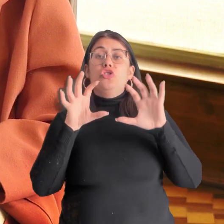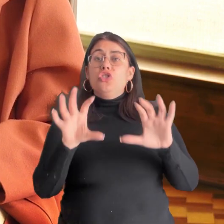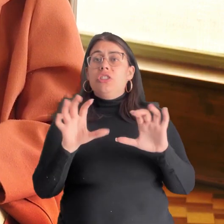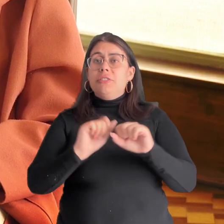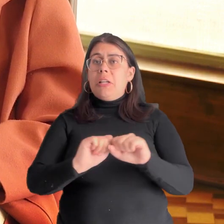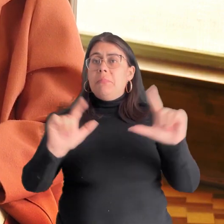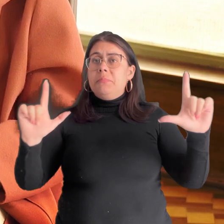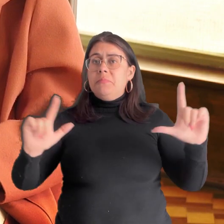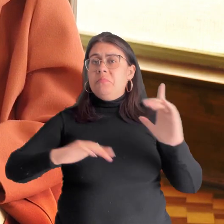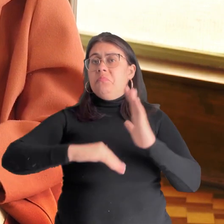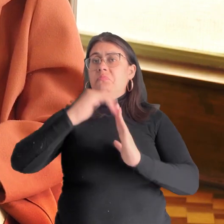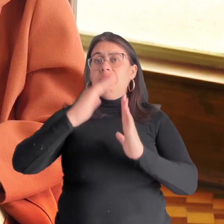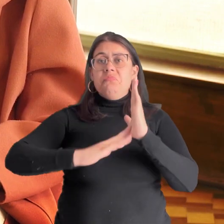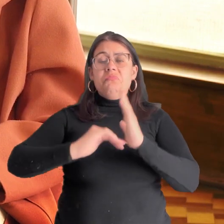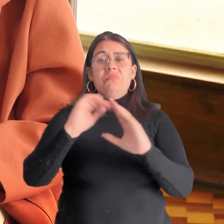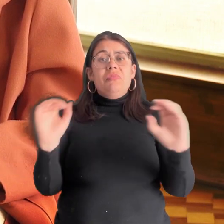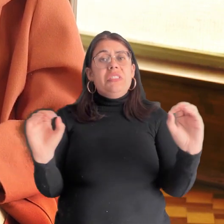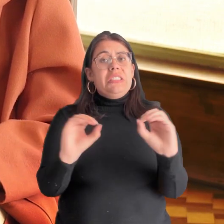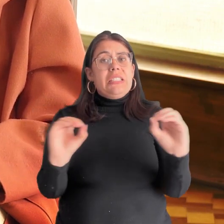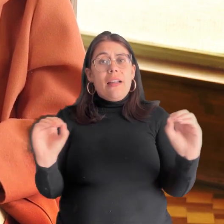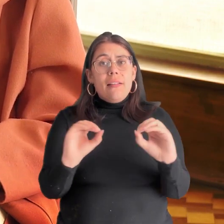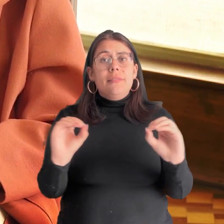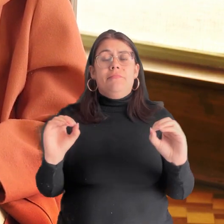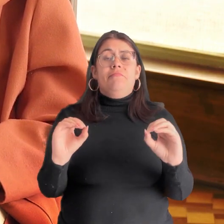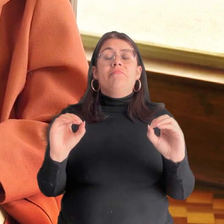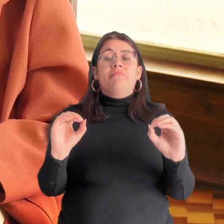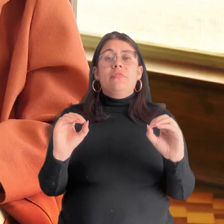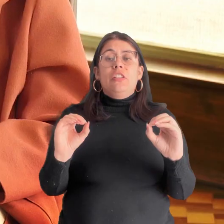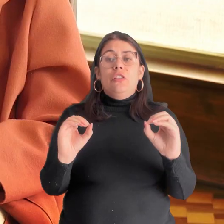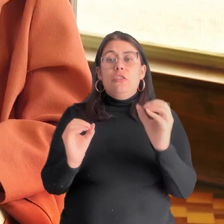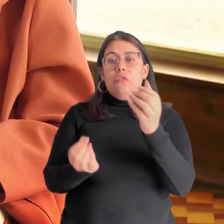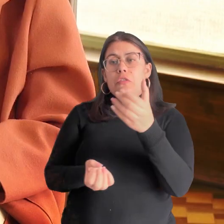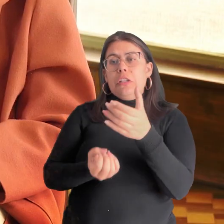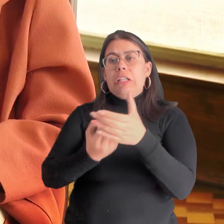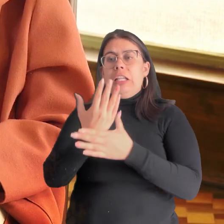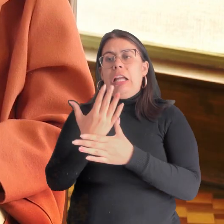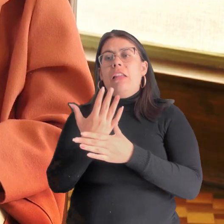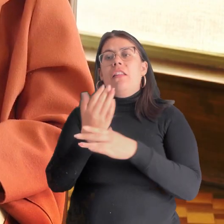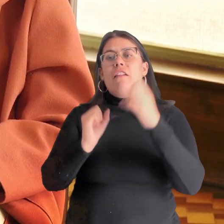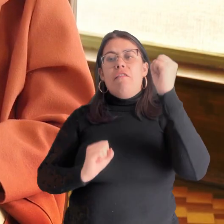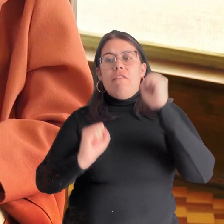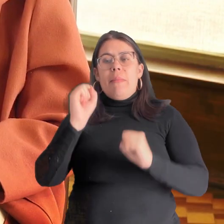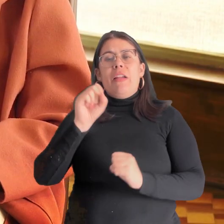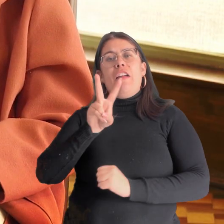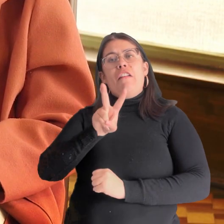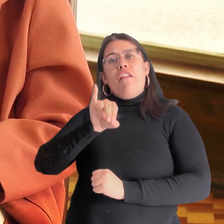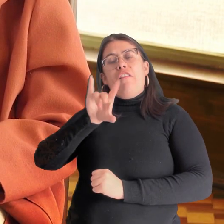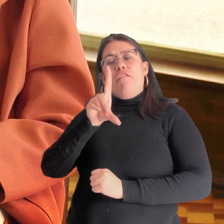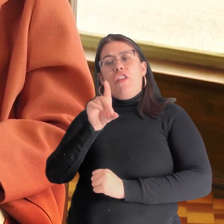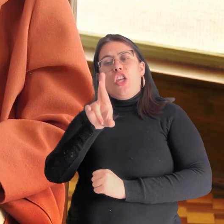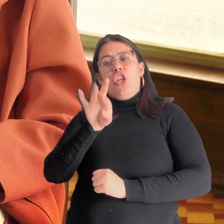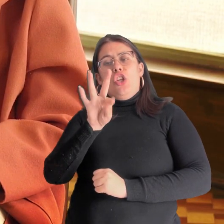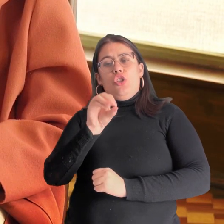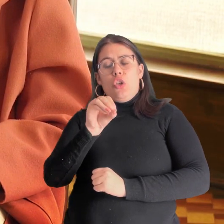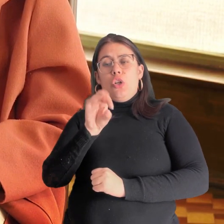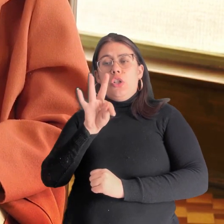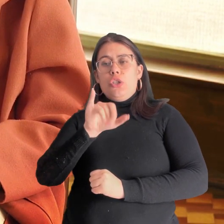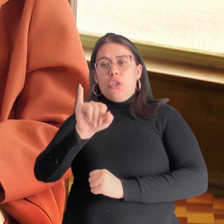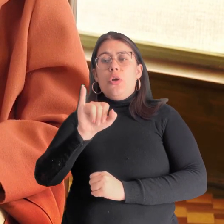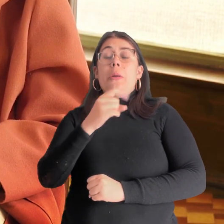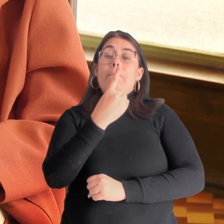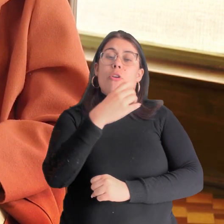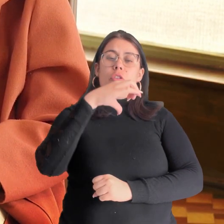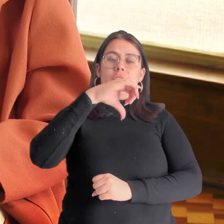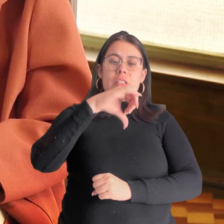com esse material. A fábrica da Vidrotil foi inaugurada em 1947. 3 anos depois, eles já